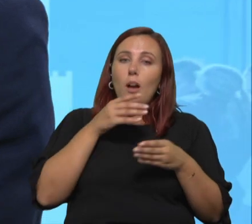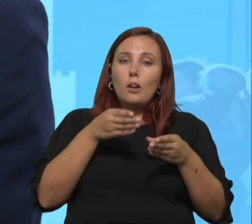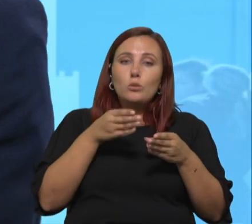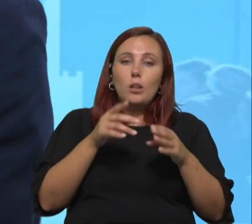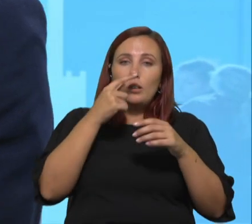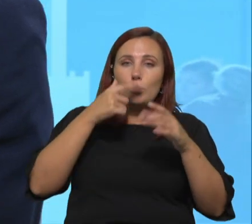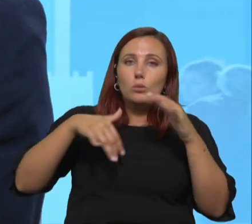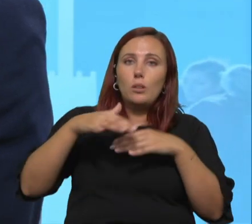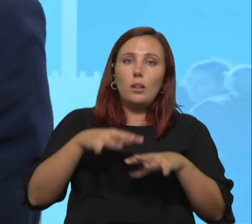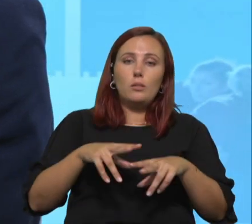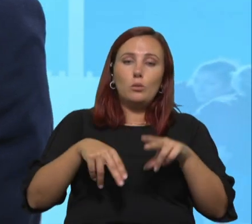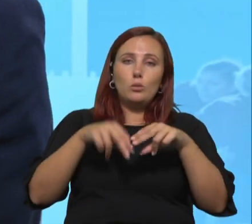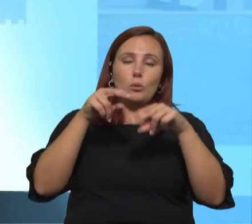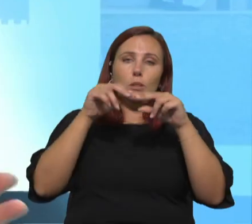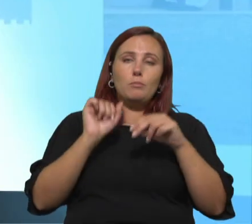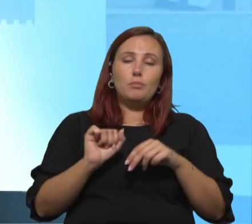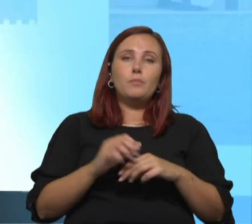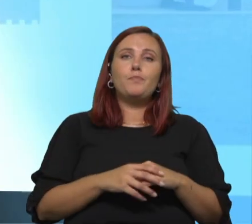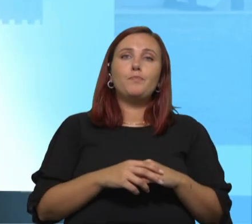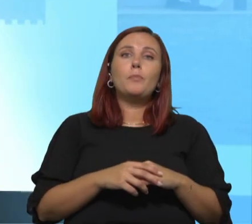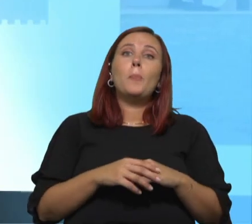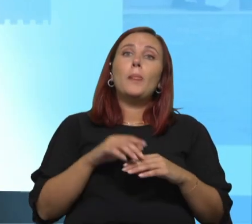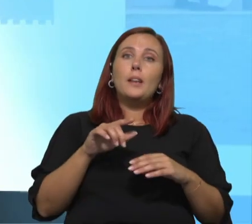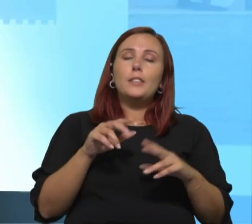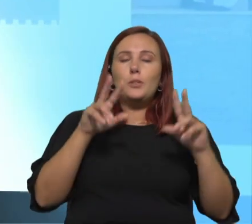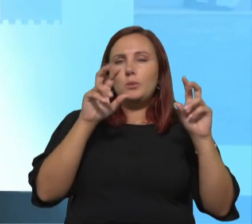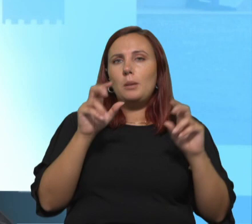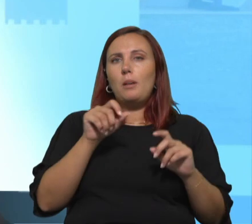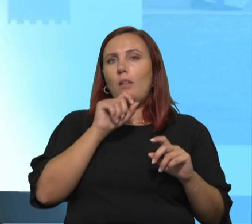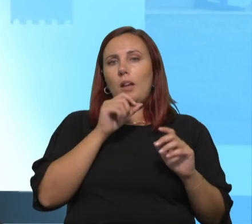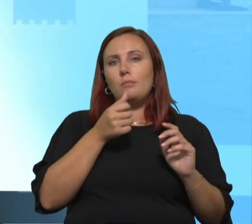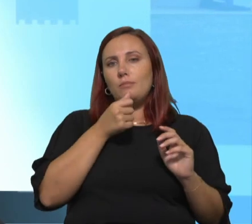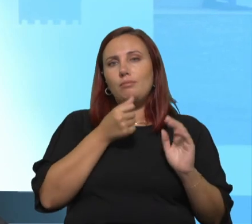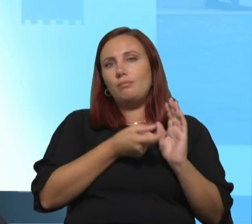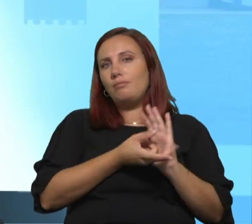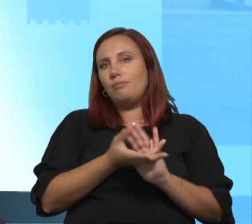sociedade. E este, sem dúvida nenhuma, que é um tema, enfim, onde teríamos aqui